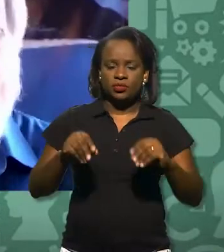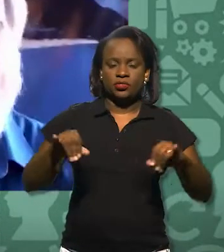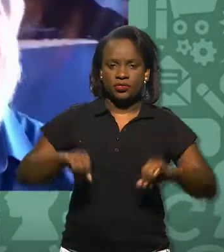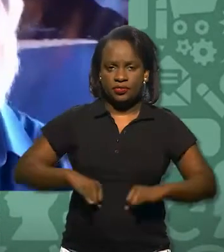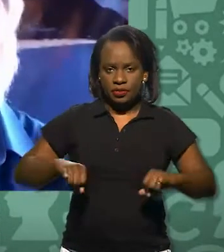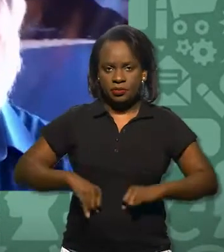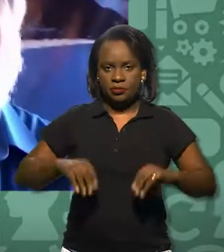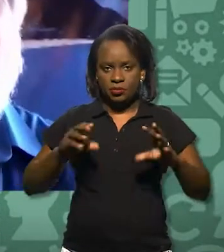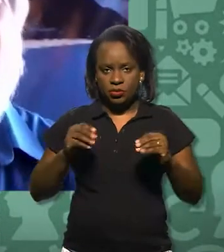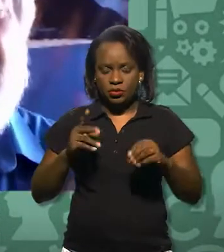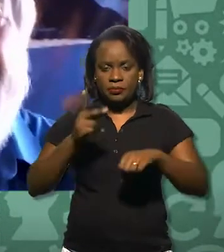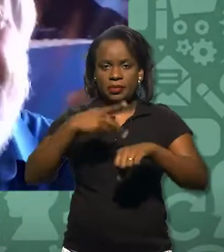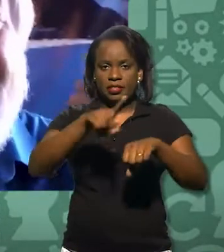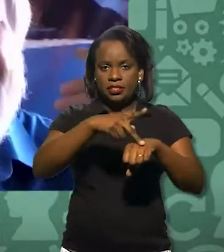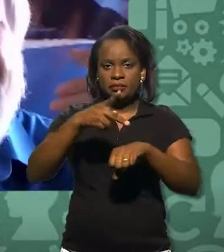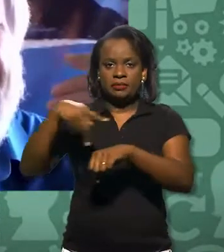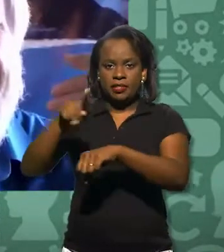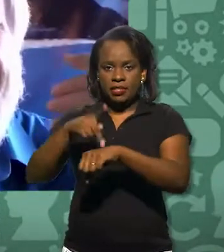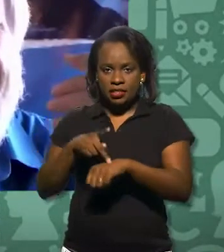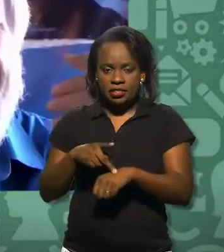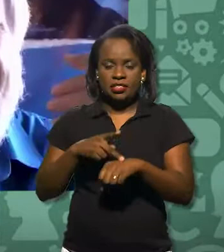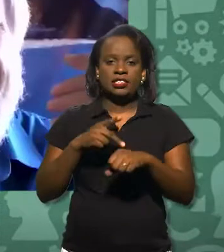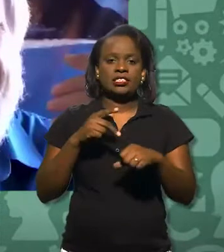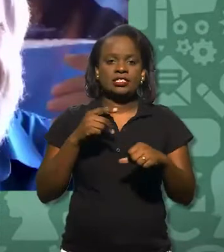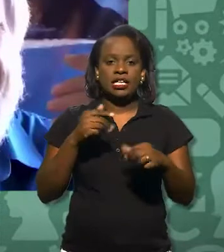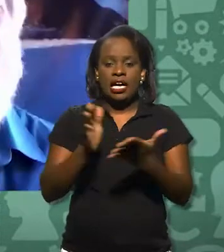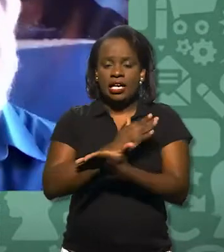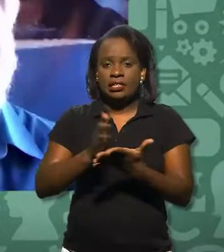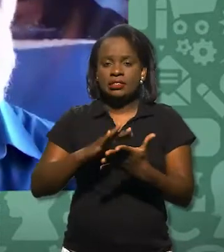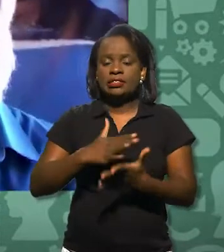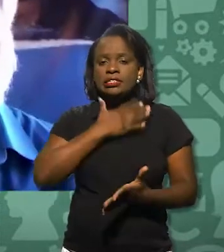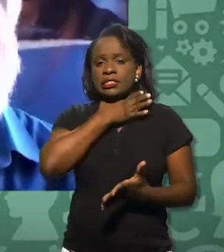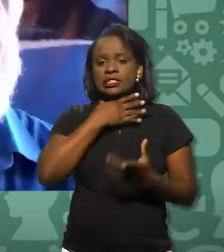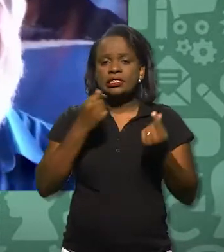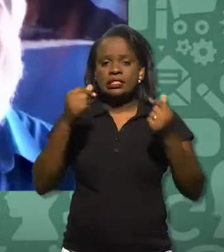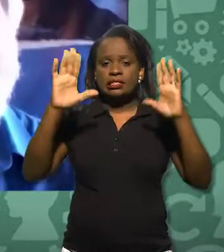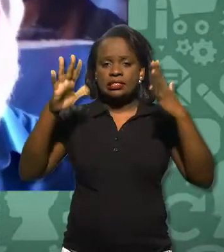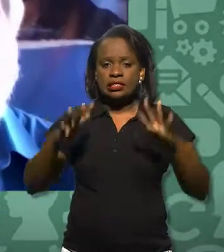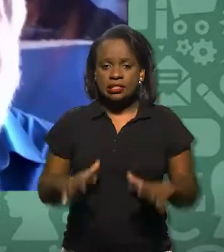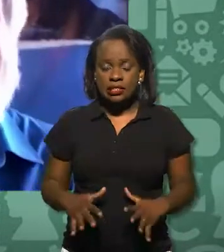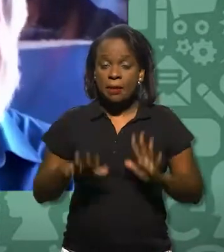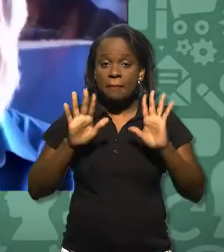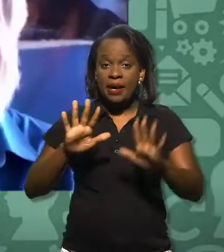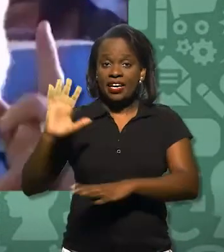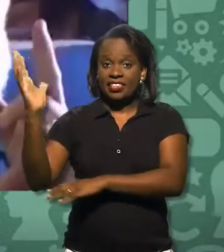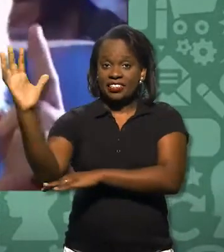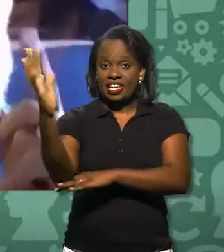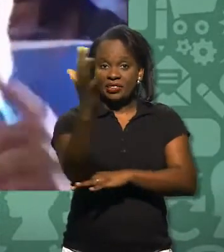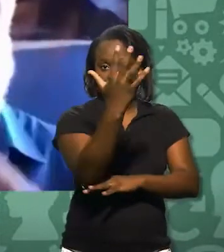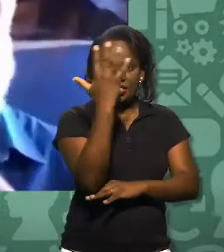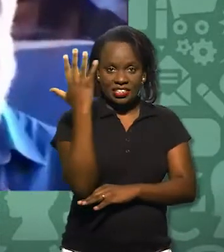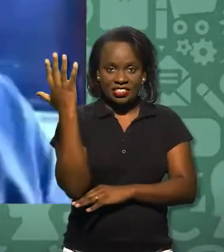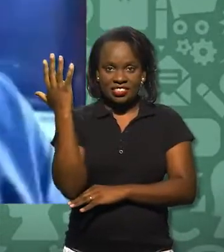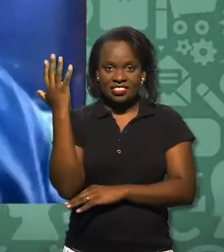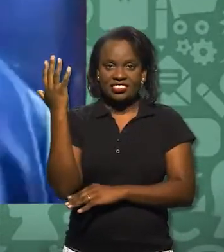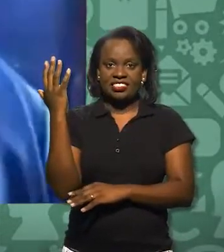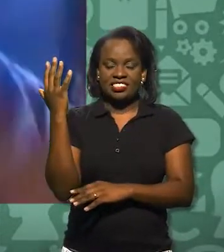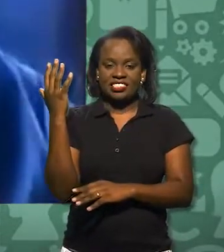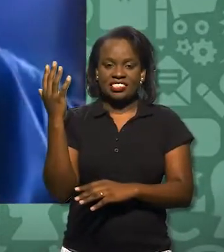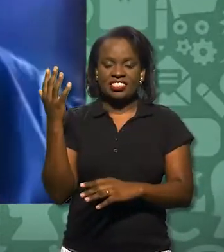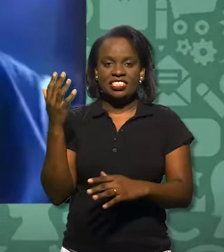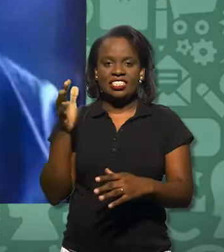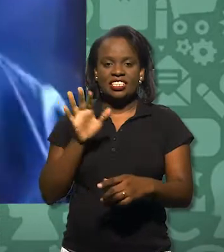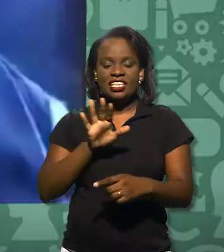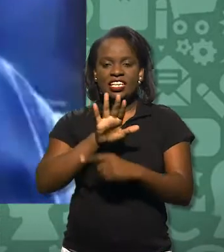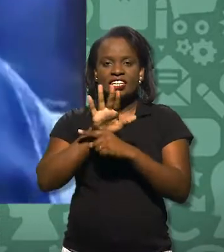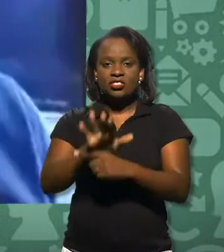está sofrendo, os países estão indo quase que à falência, mas a natureza